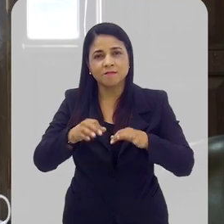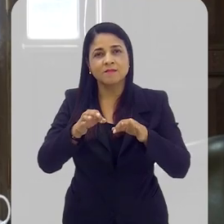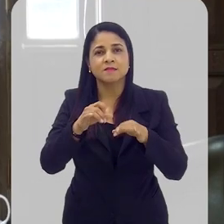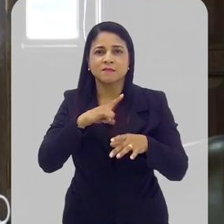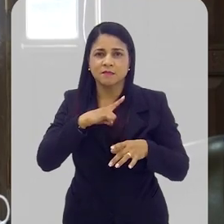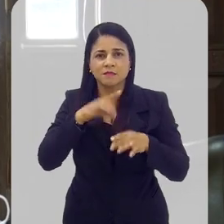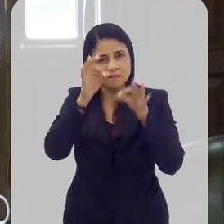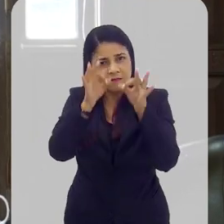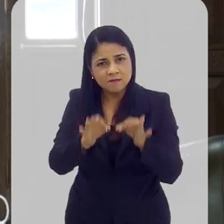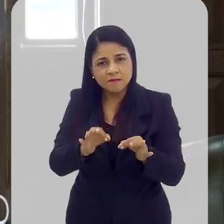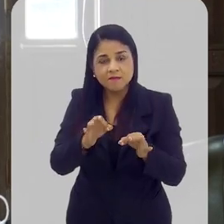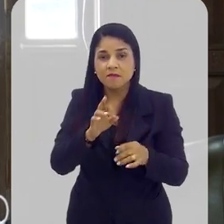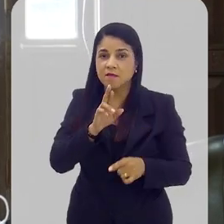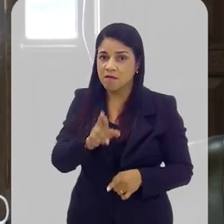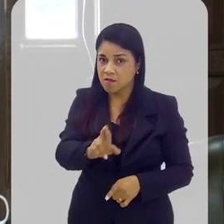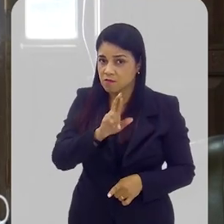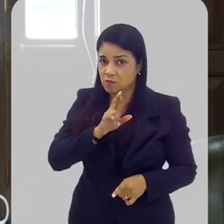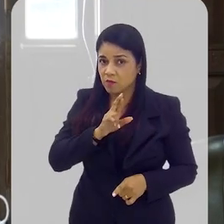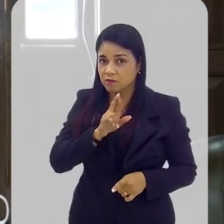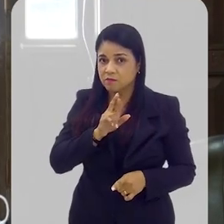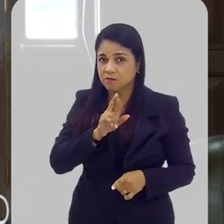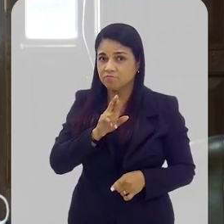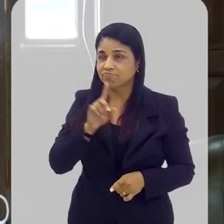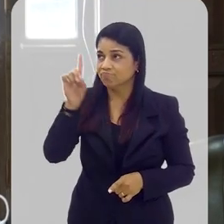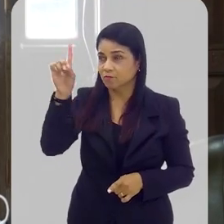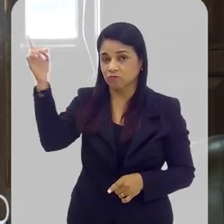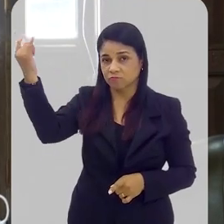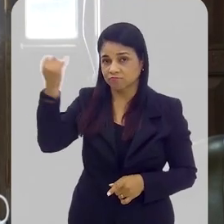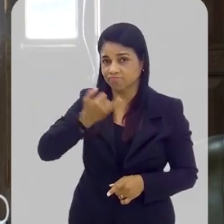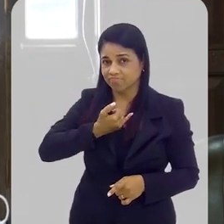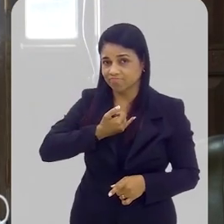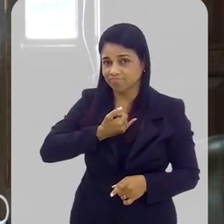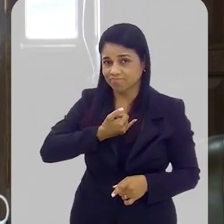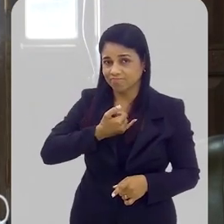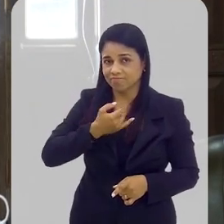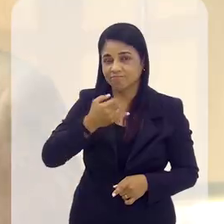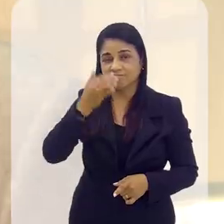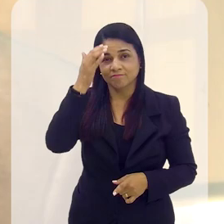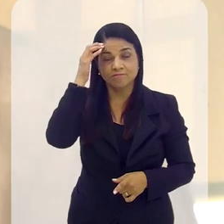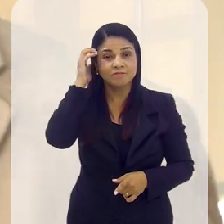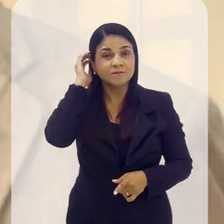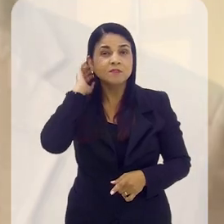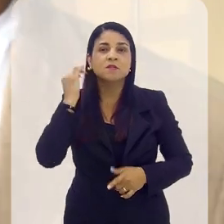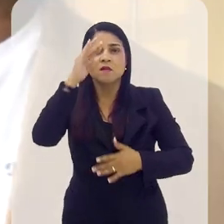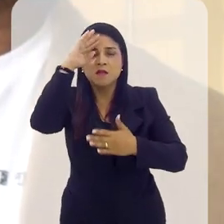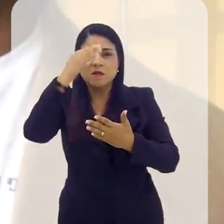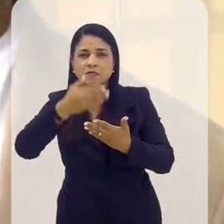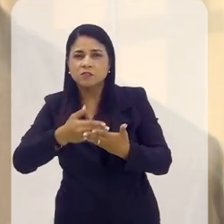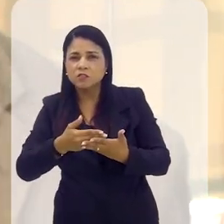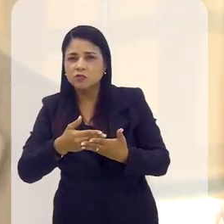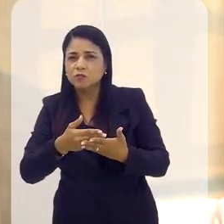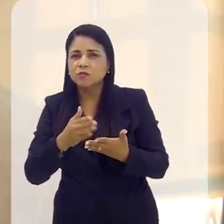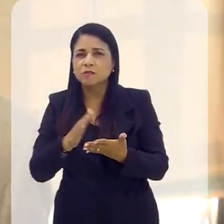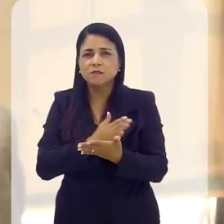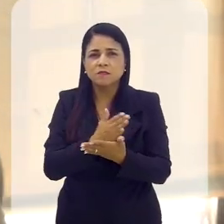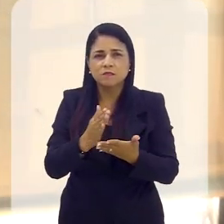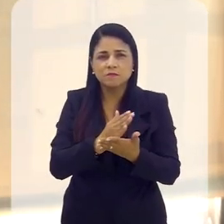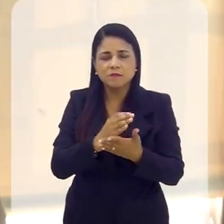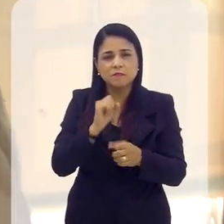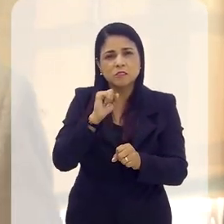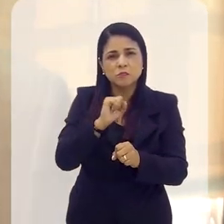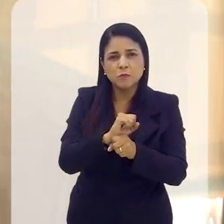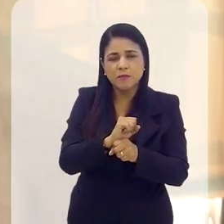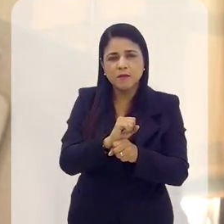ter certeza que muitas respostas serão dadas a você. Eu acredito que muitas vezes estamos parados diante de